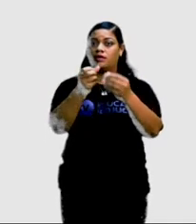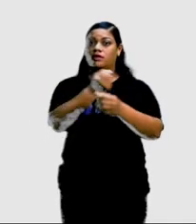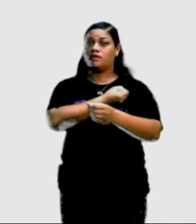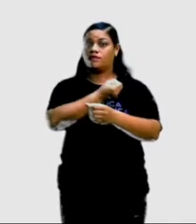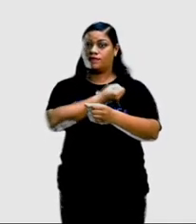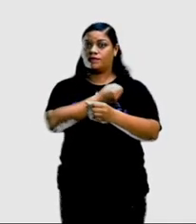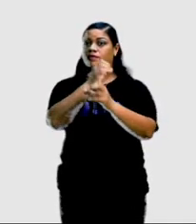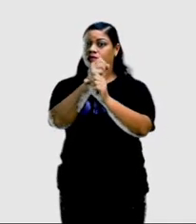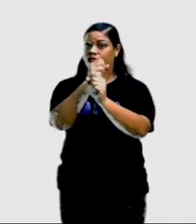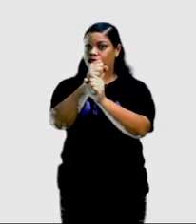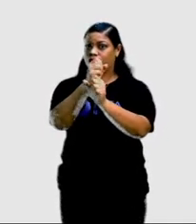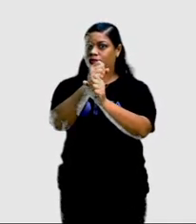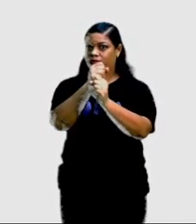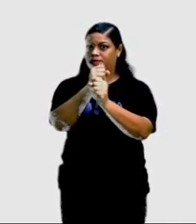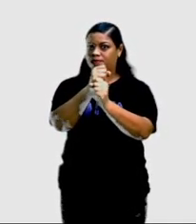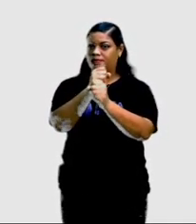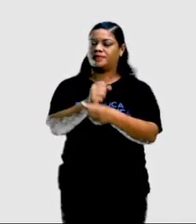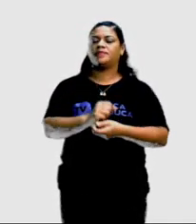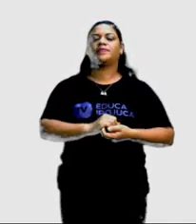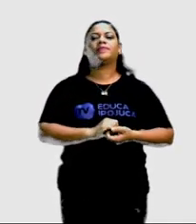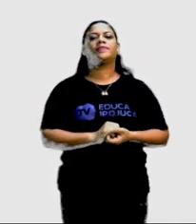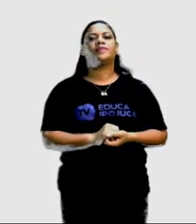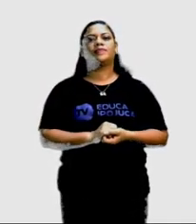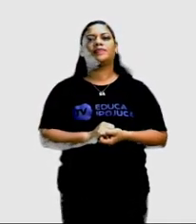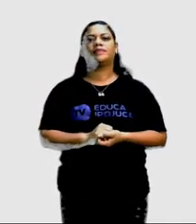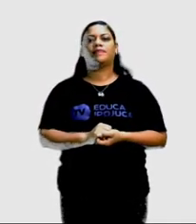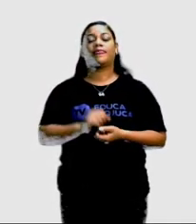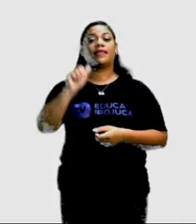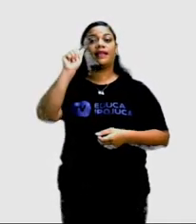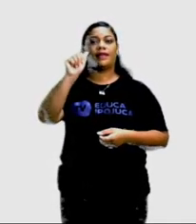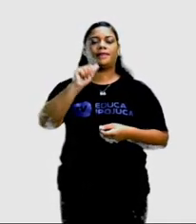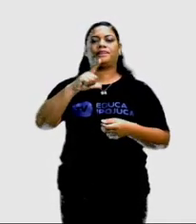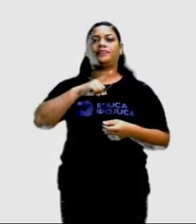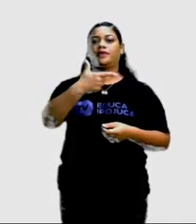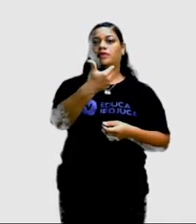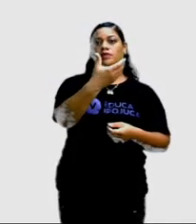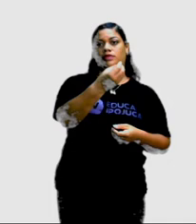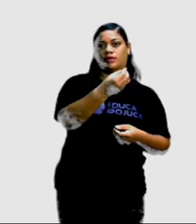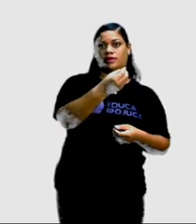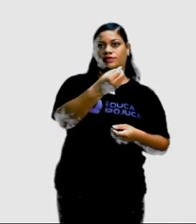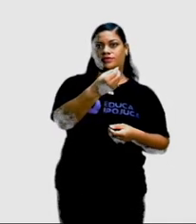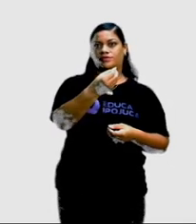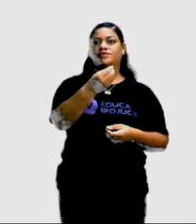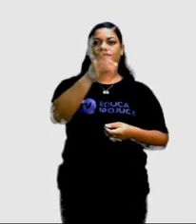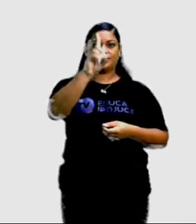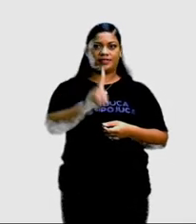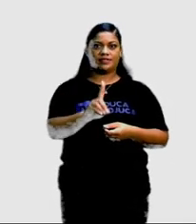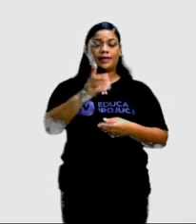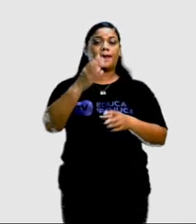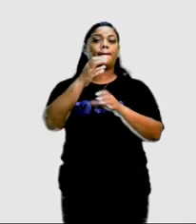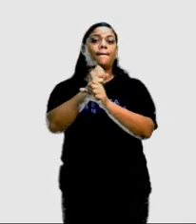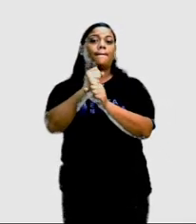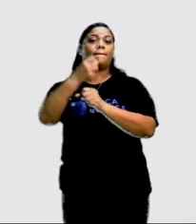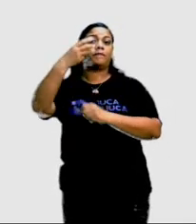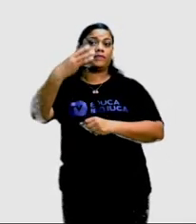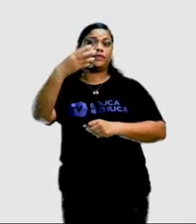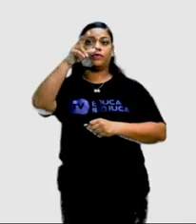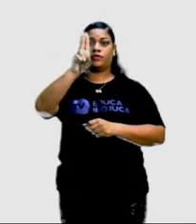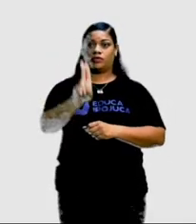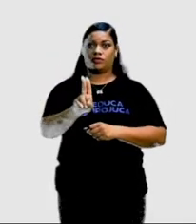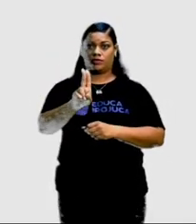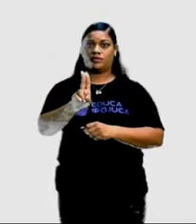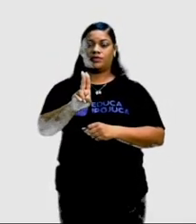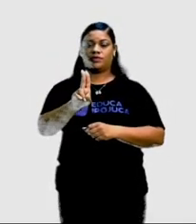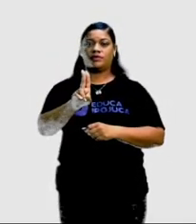da adição, somando. Na letra A, eu tenho 10 de dezena com mais 3 de unidade. Então,